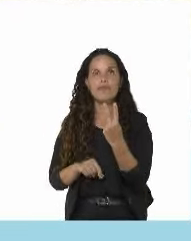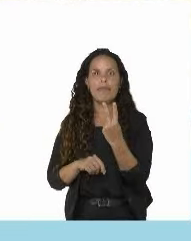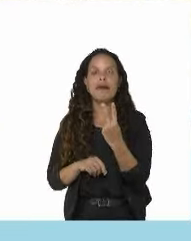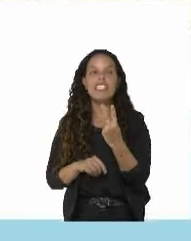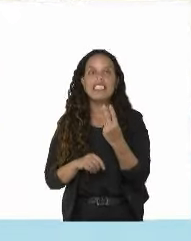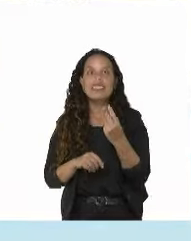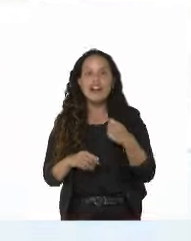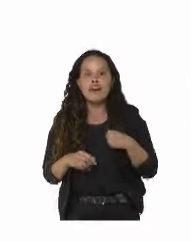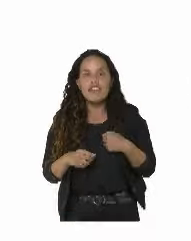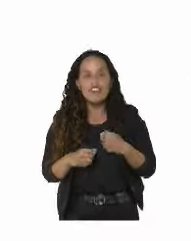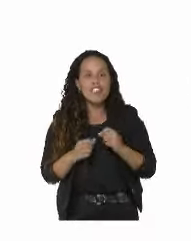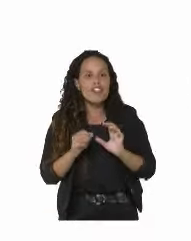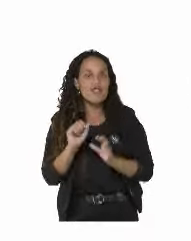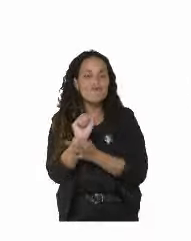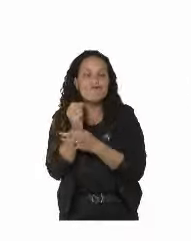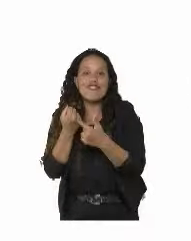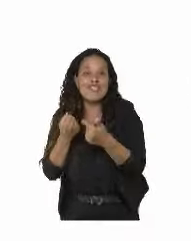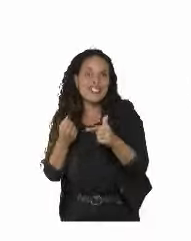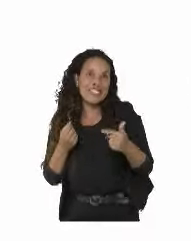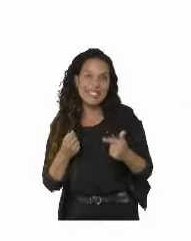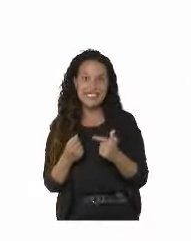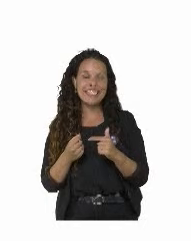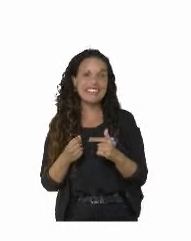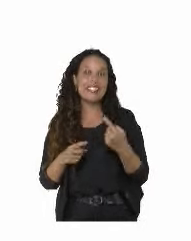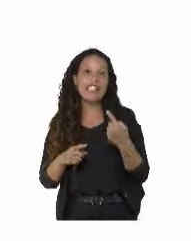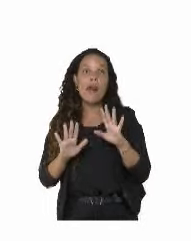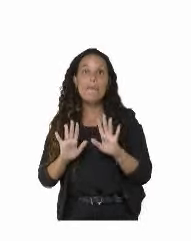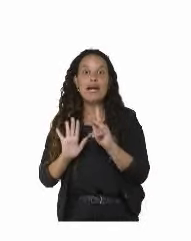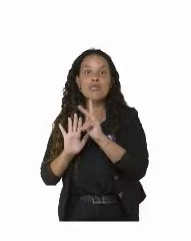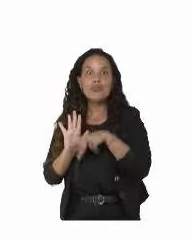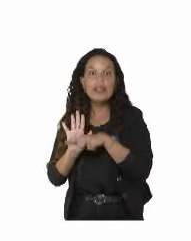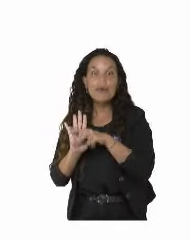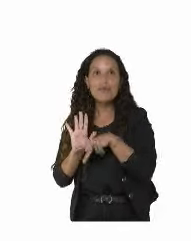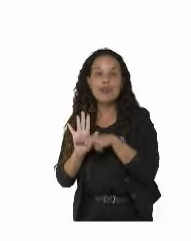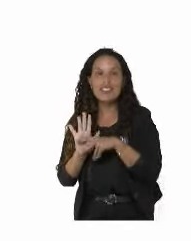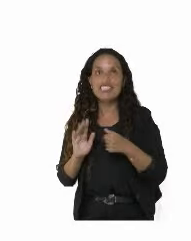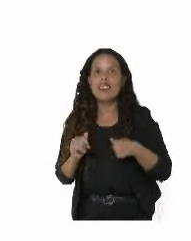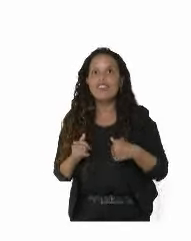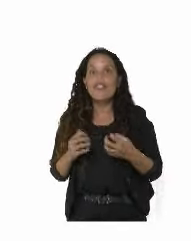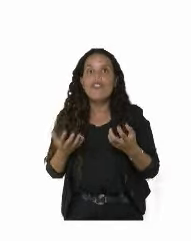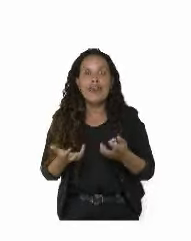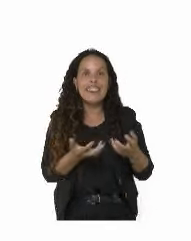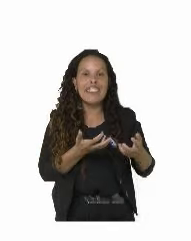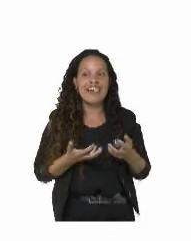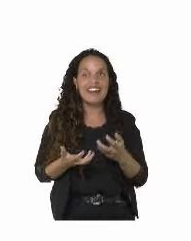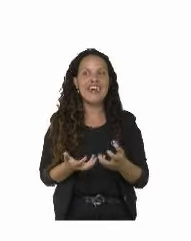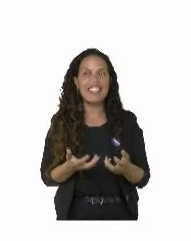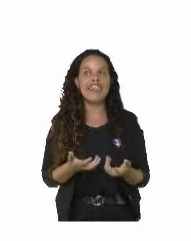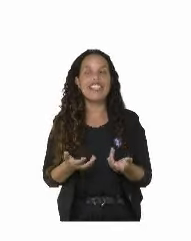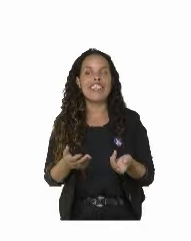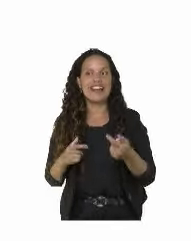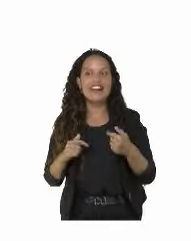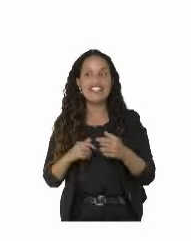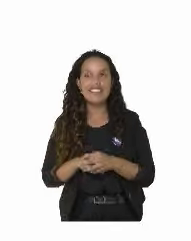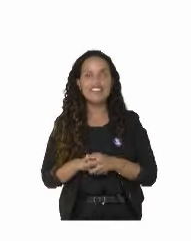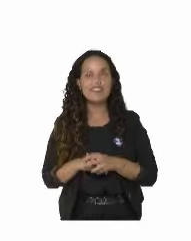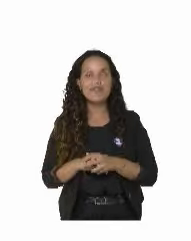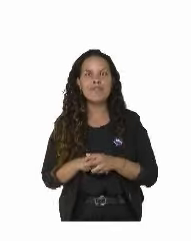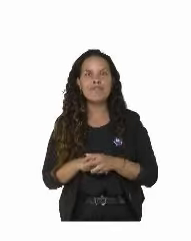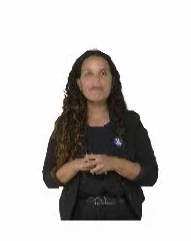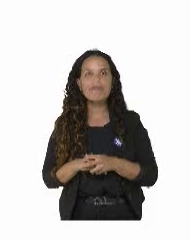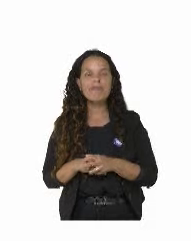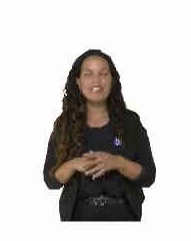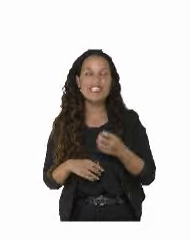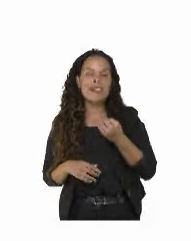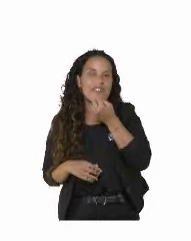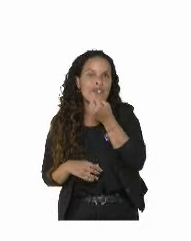de entrar nesse projeto, mas como eu queria muito, muito fazer esse projeto, a gente foi e eles entenderam que eu estava ali num momento ainda de experimentação.